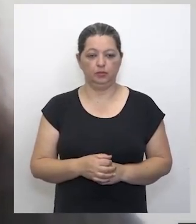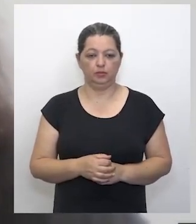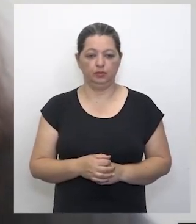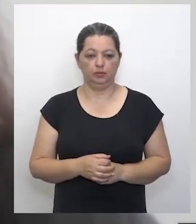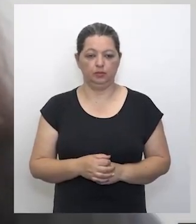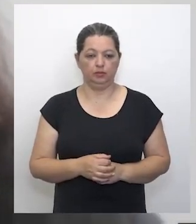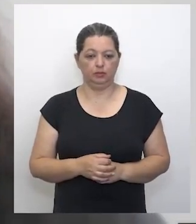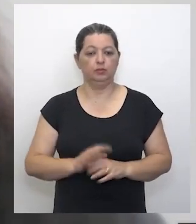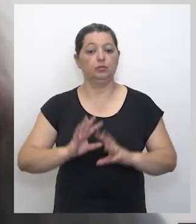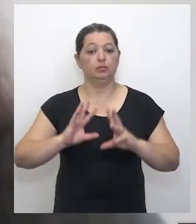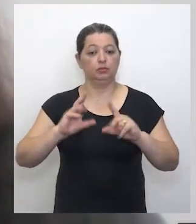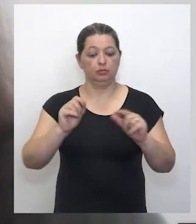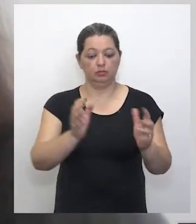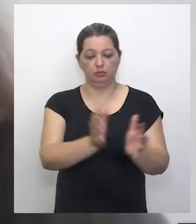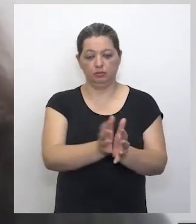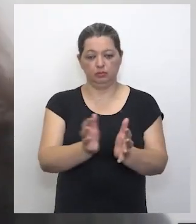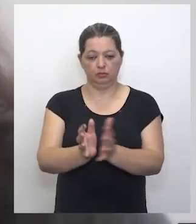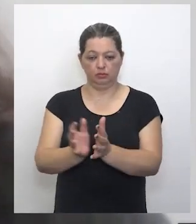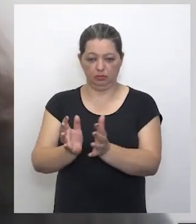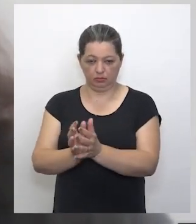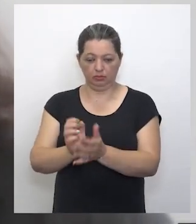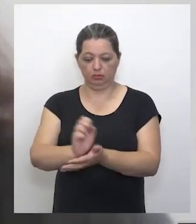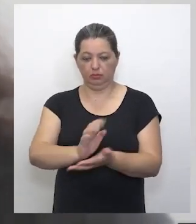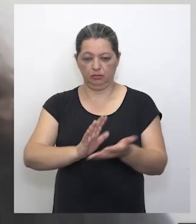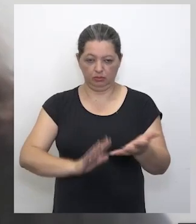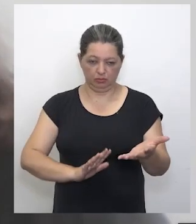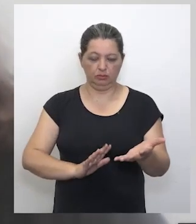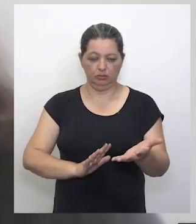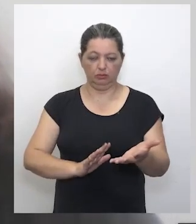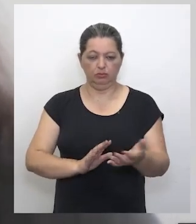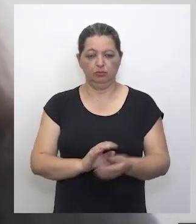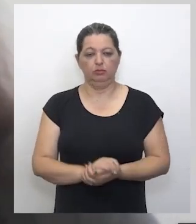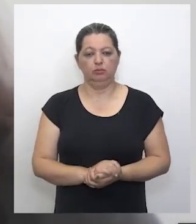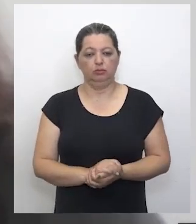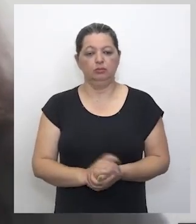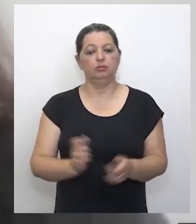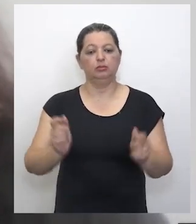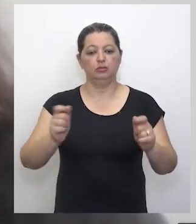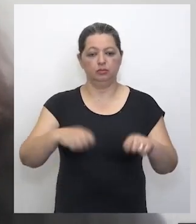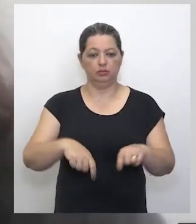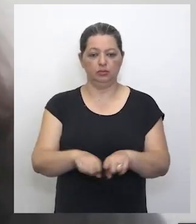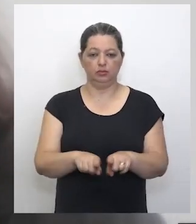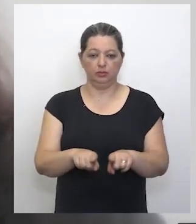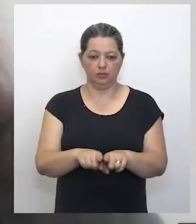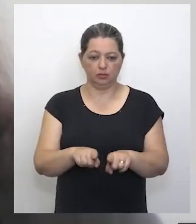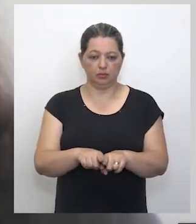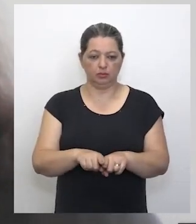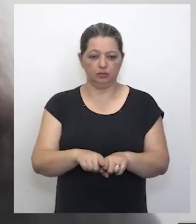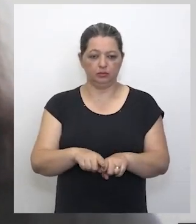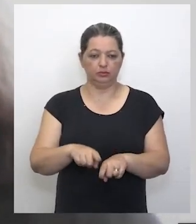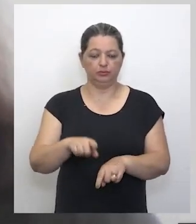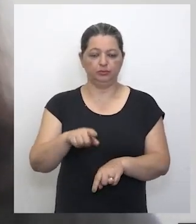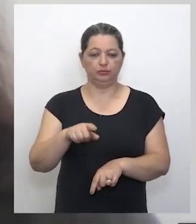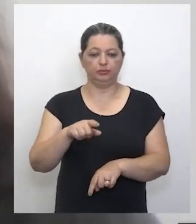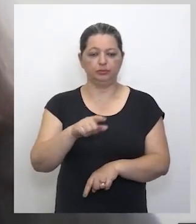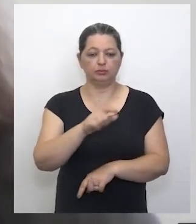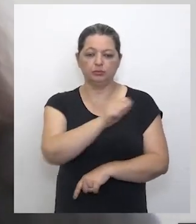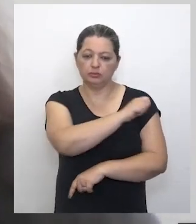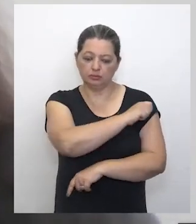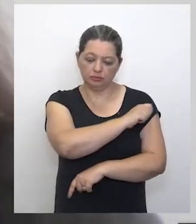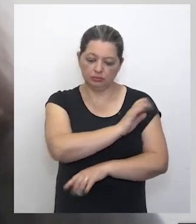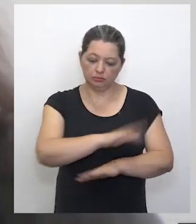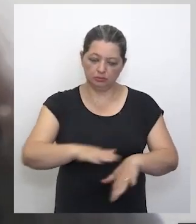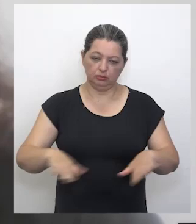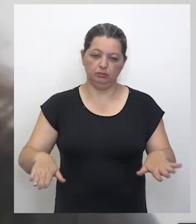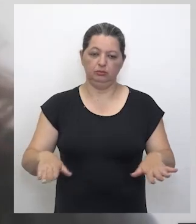toda a turma na atividade que será realizada, além de possibilitar que as crianças estabeleçam diferentes tipos de